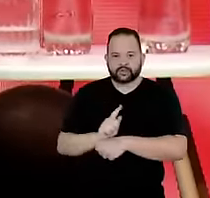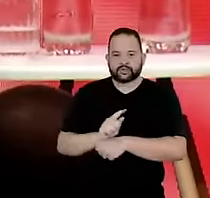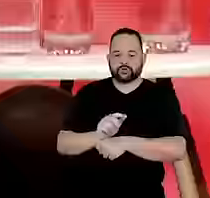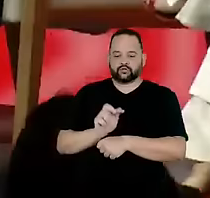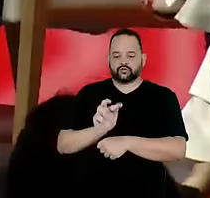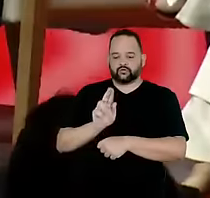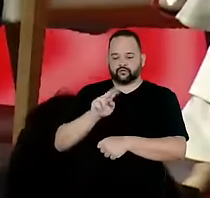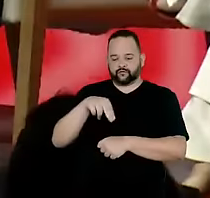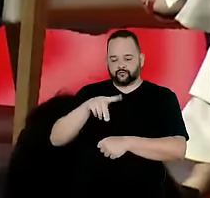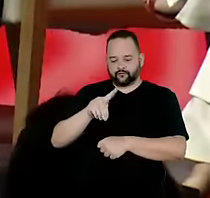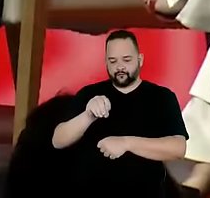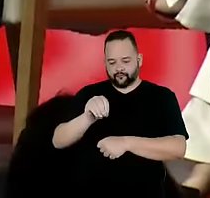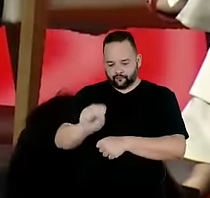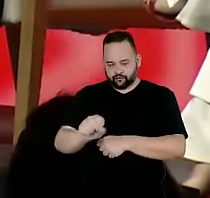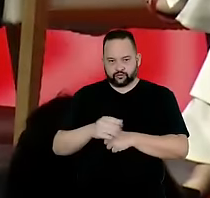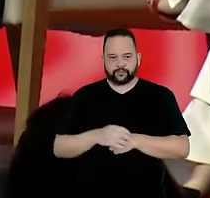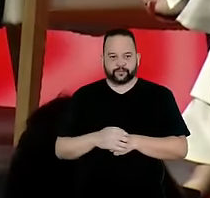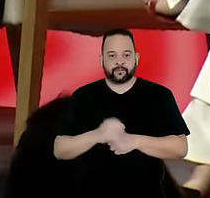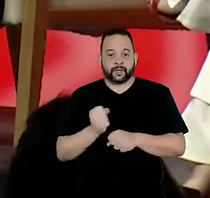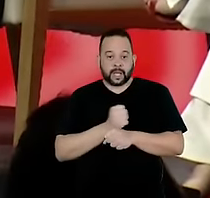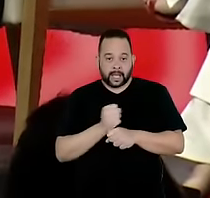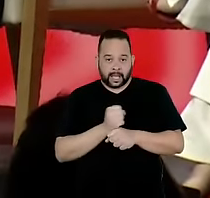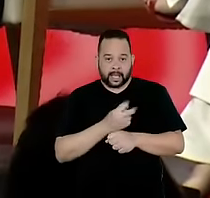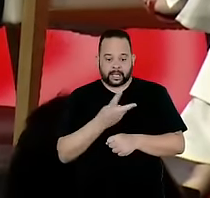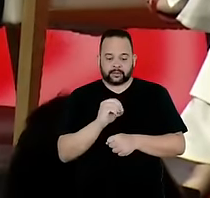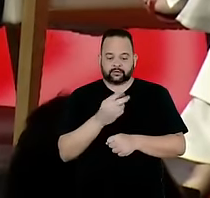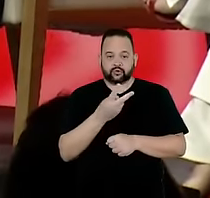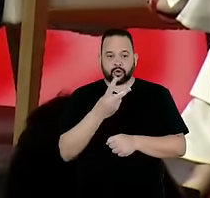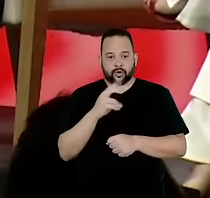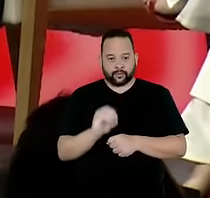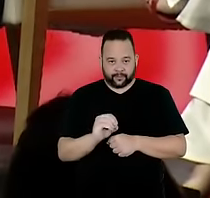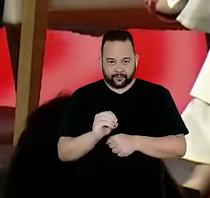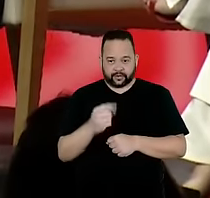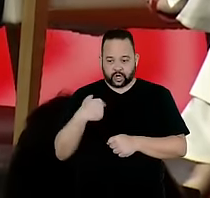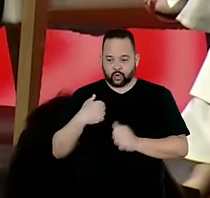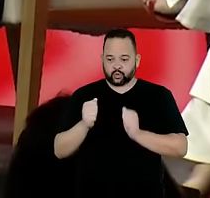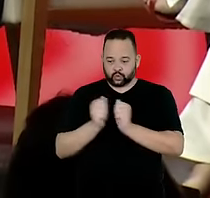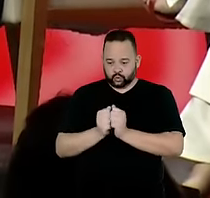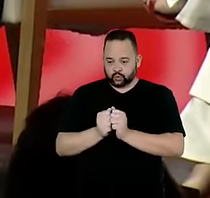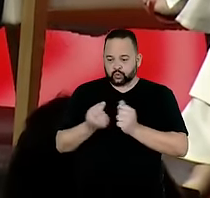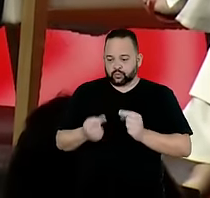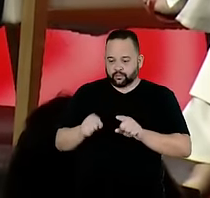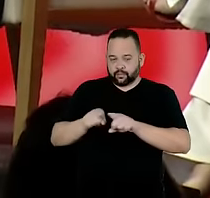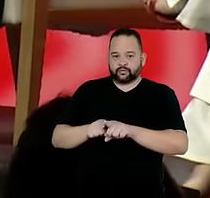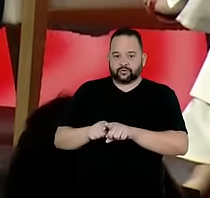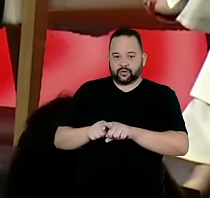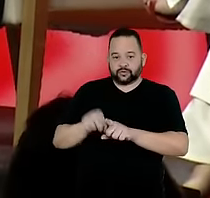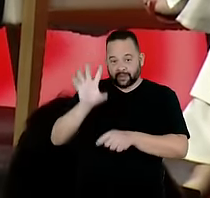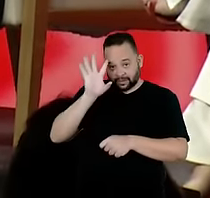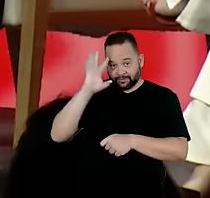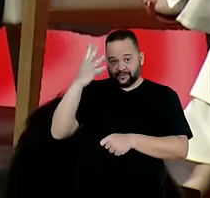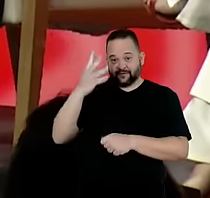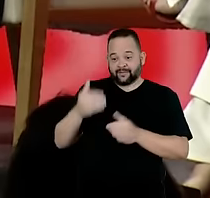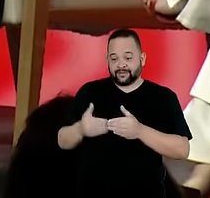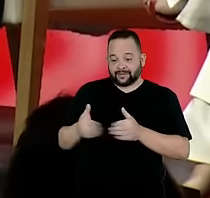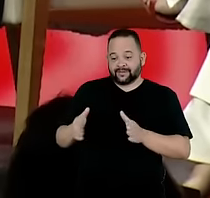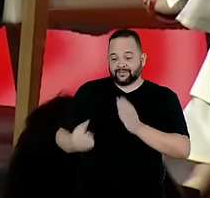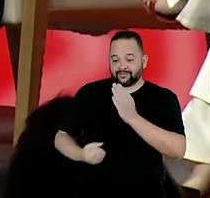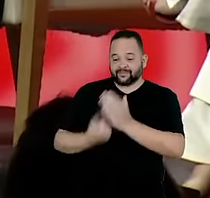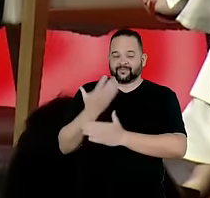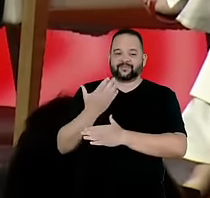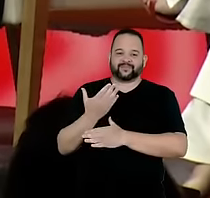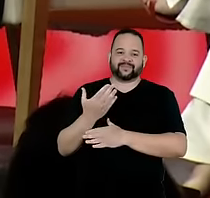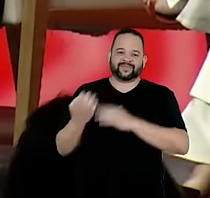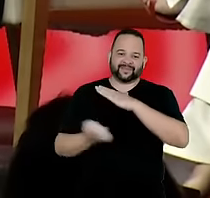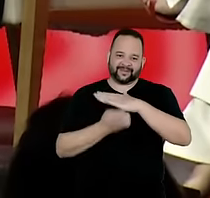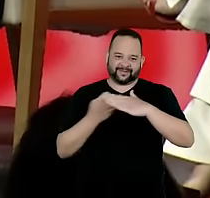aí em 2020 tomamos a decisões decisão eu e os meus sócios de montar a genoa e foi bem na época que caiu a bomba